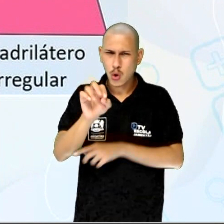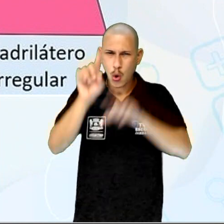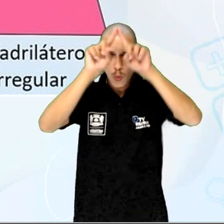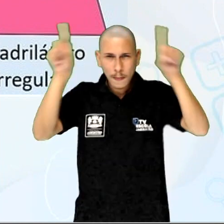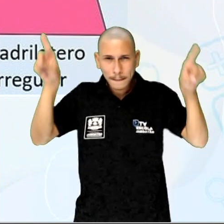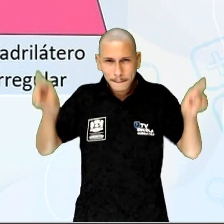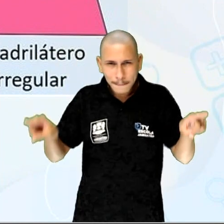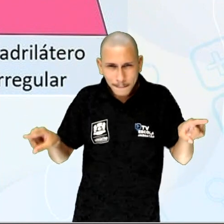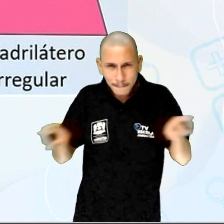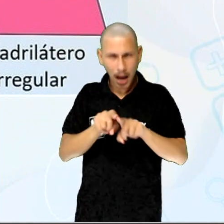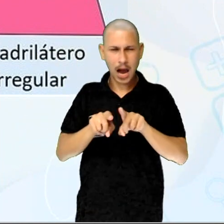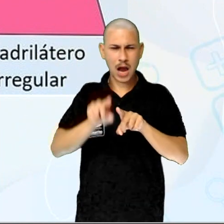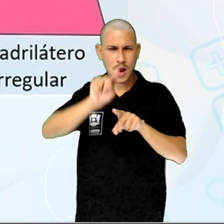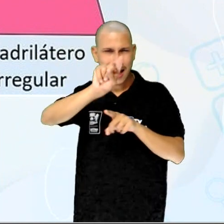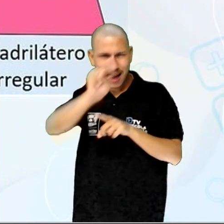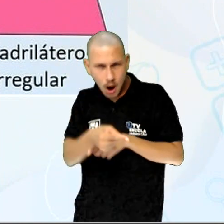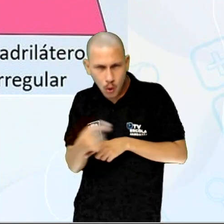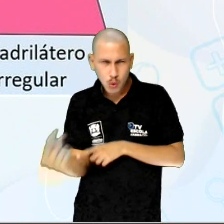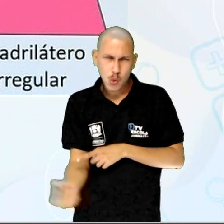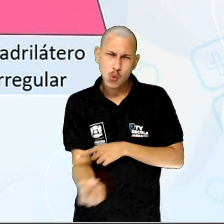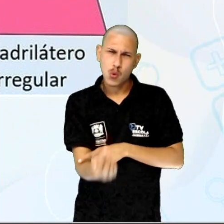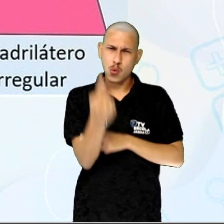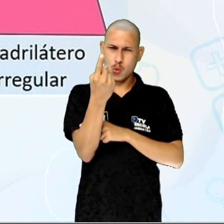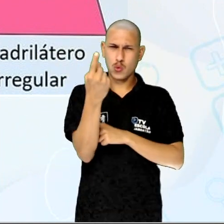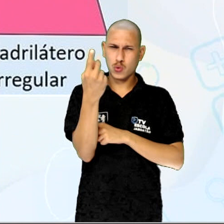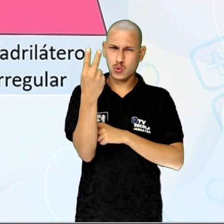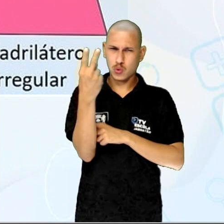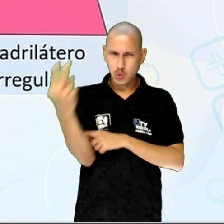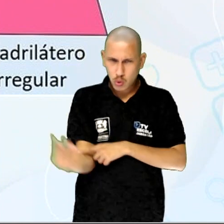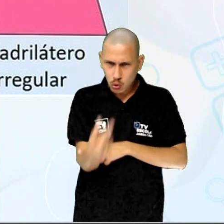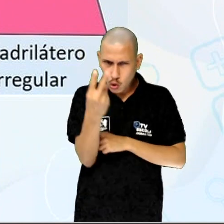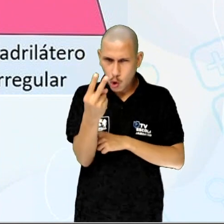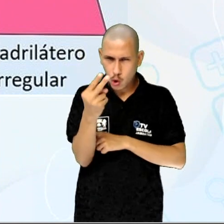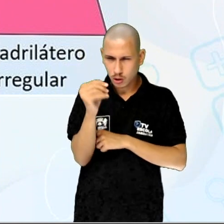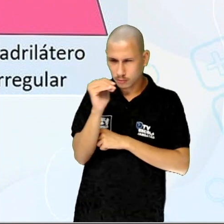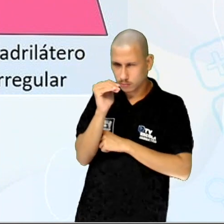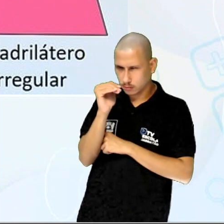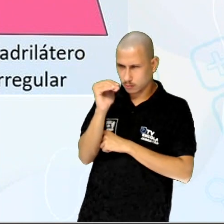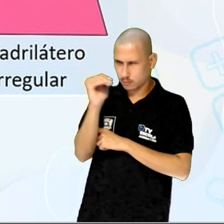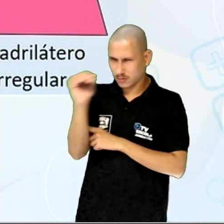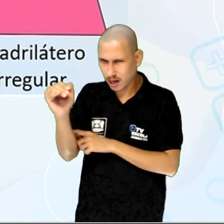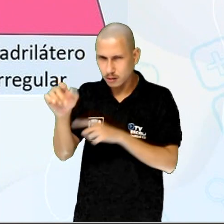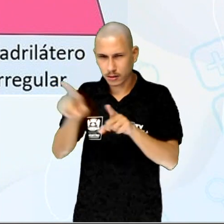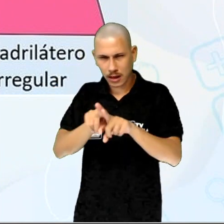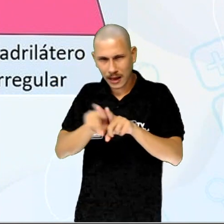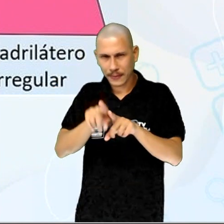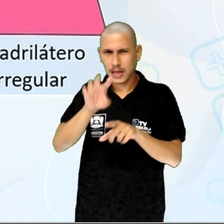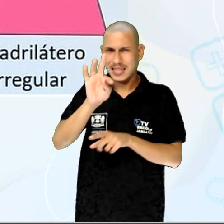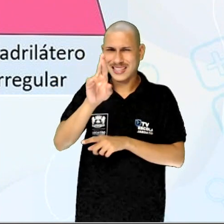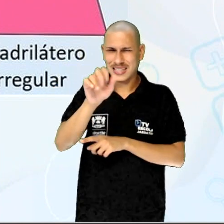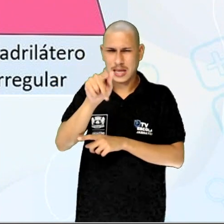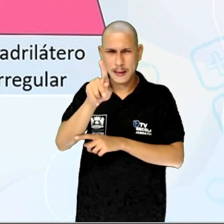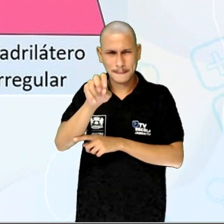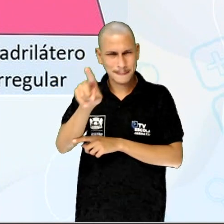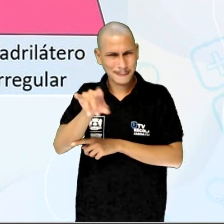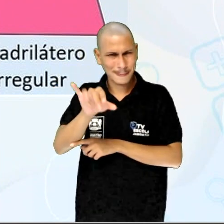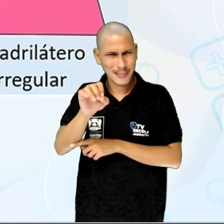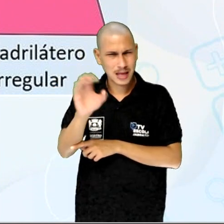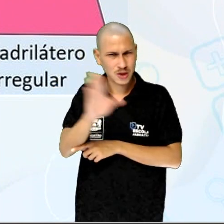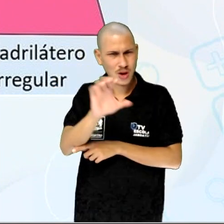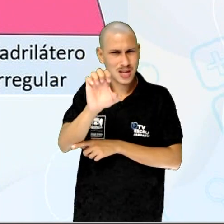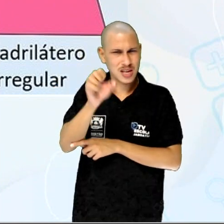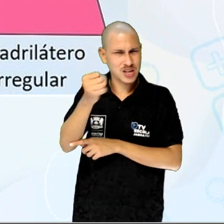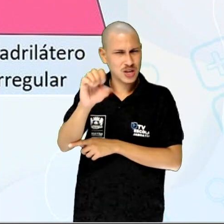um ângulo, pelo menos, ele vai ter pelo menos 2 ângulos retos, tá? Temos o trapézio escaleno, que tem todos os lados